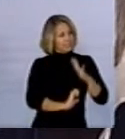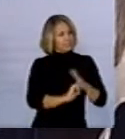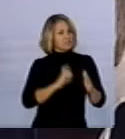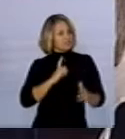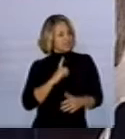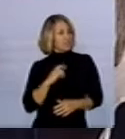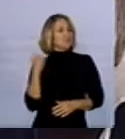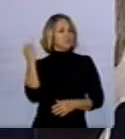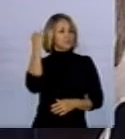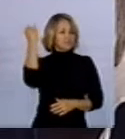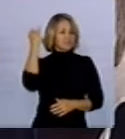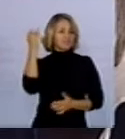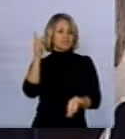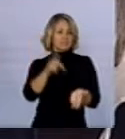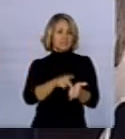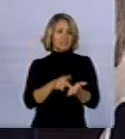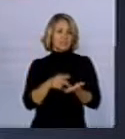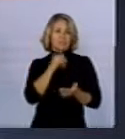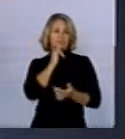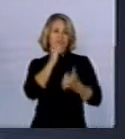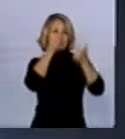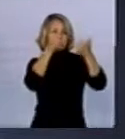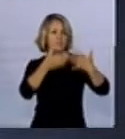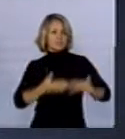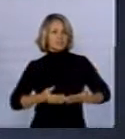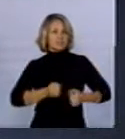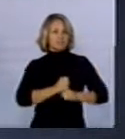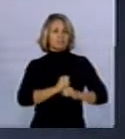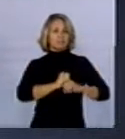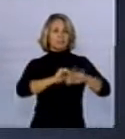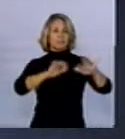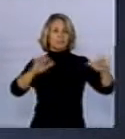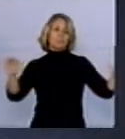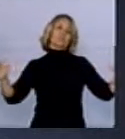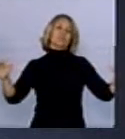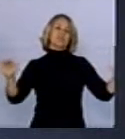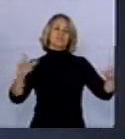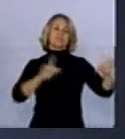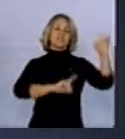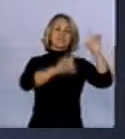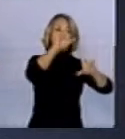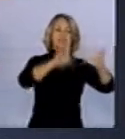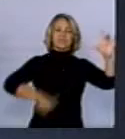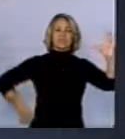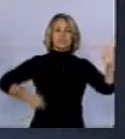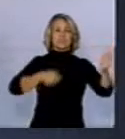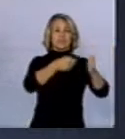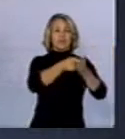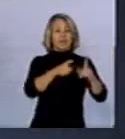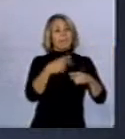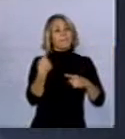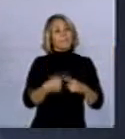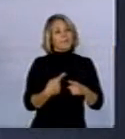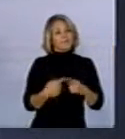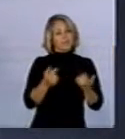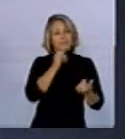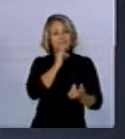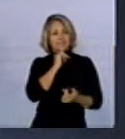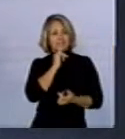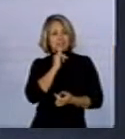relevância nesse sentido, no sentido da capilarização do serviço de TV por assinatura, sobretudo quando ele é prestado